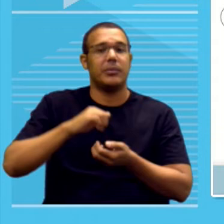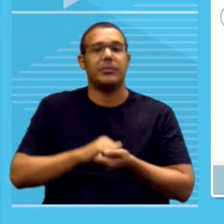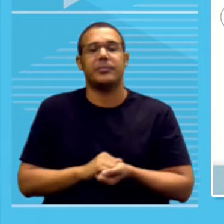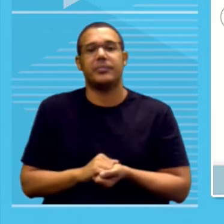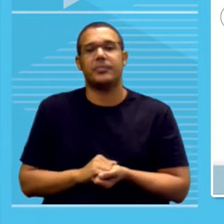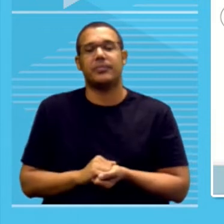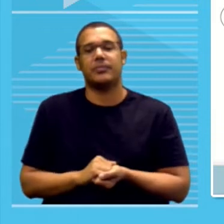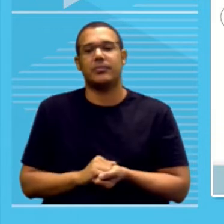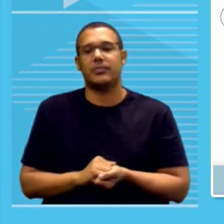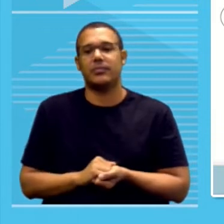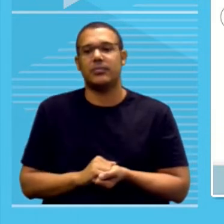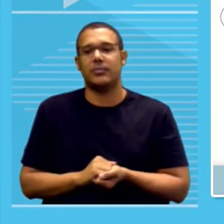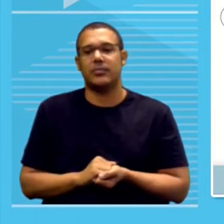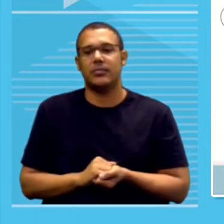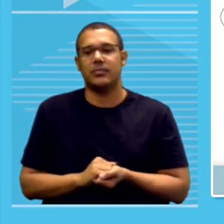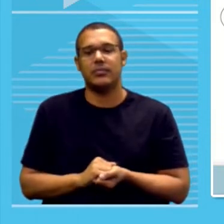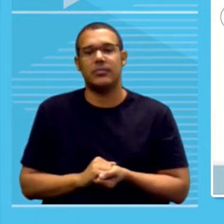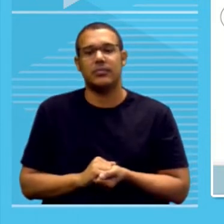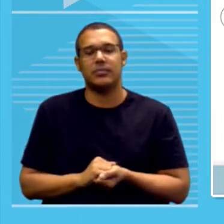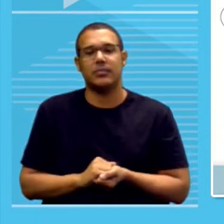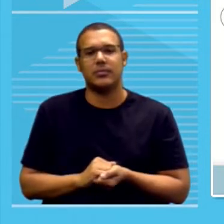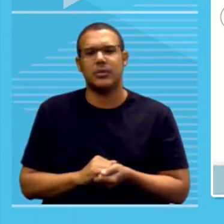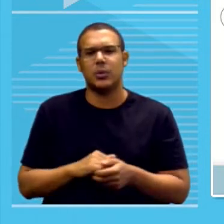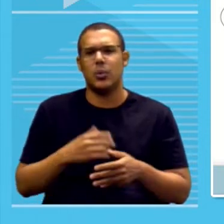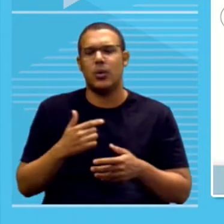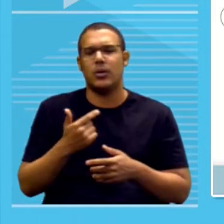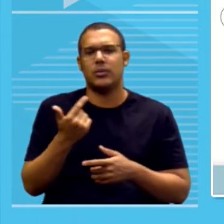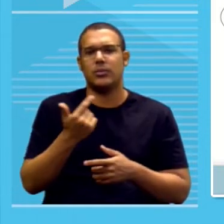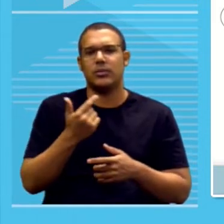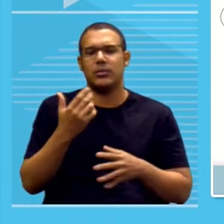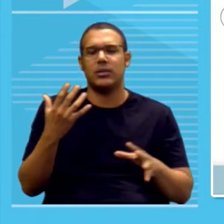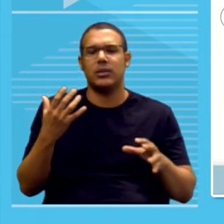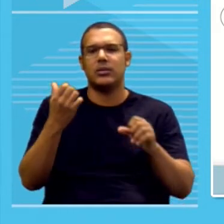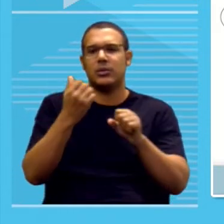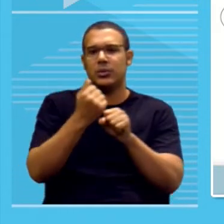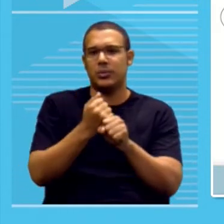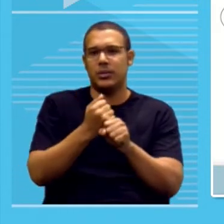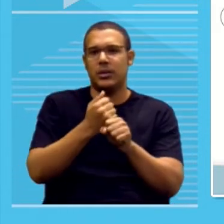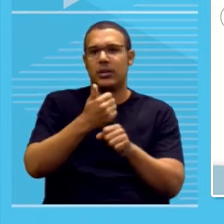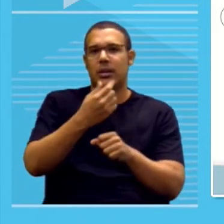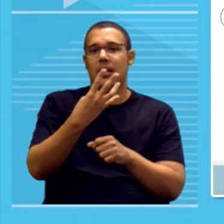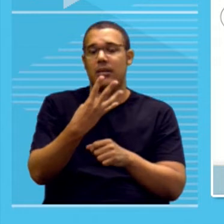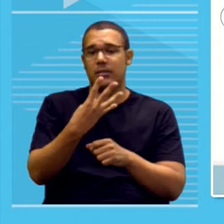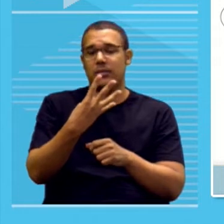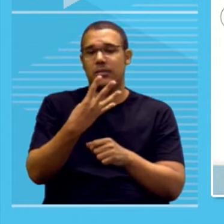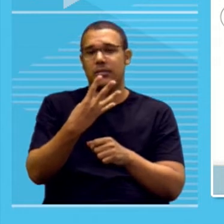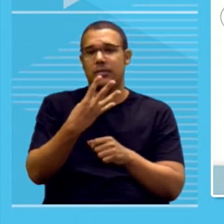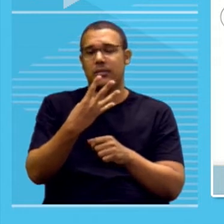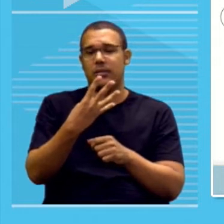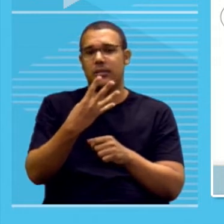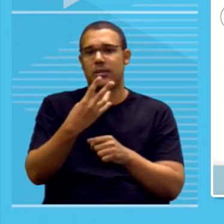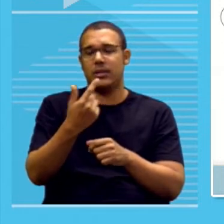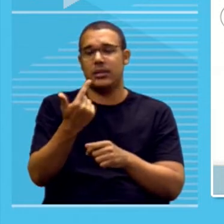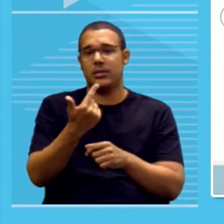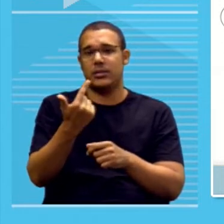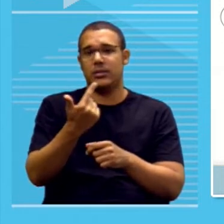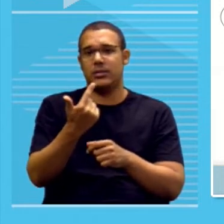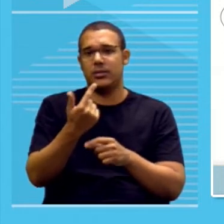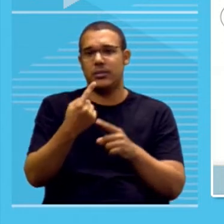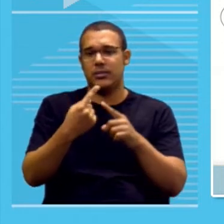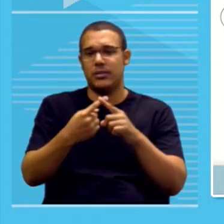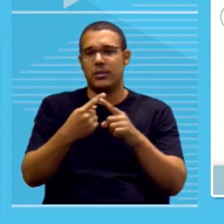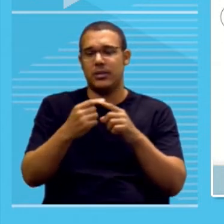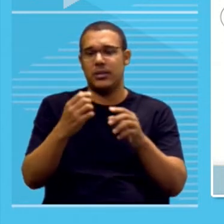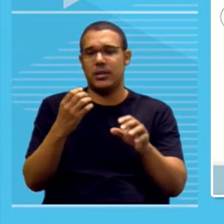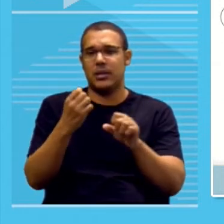quais são dois números que somados da 14 e que esses mesmos dois números multiplicados